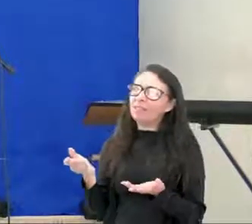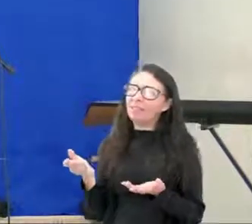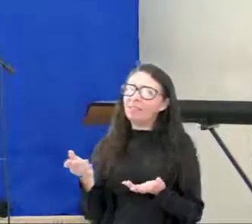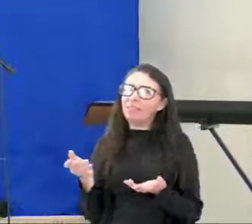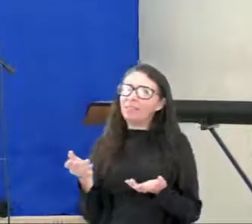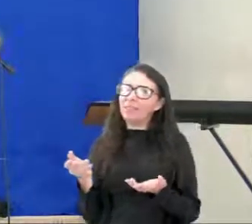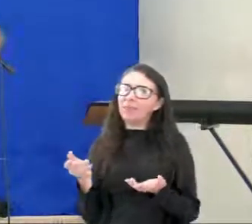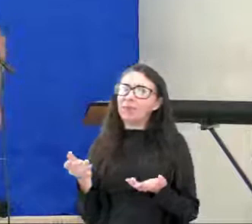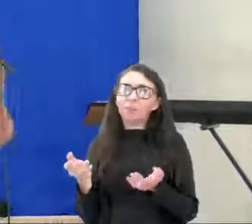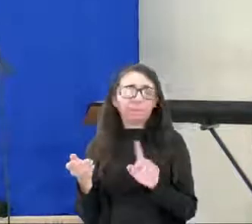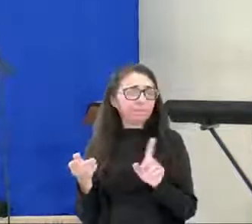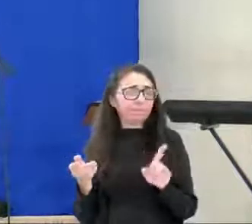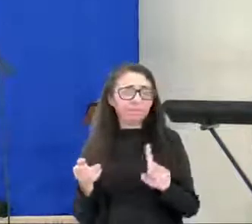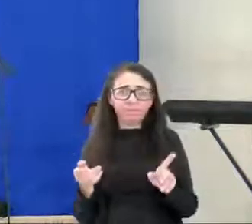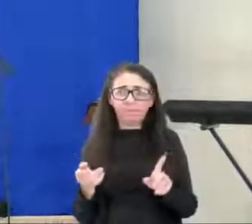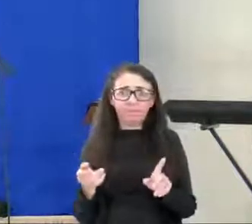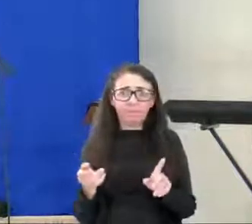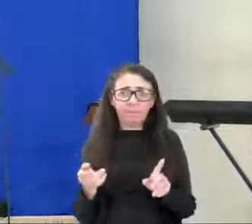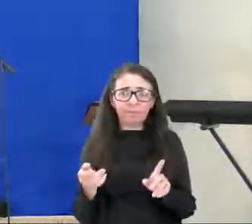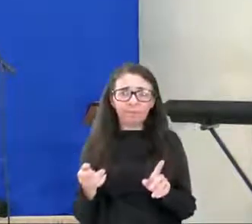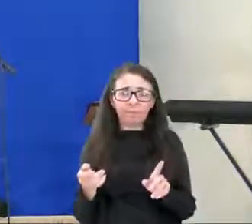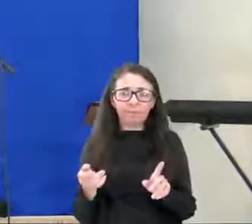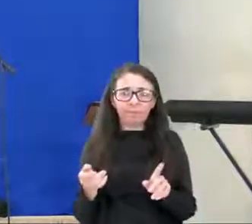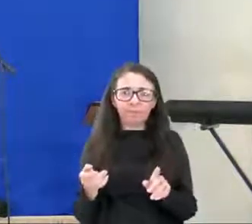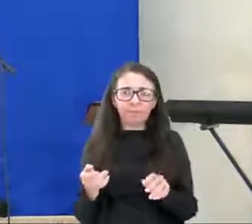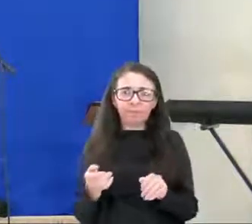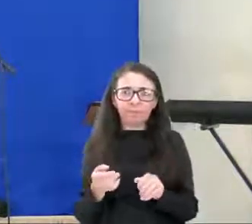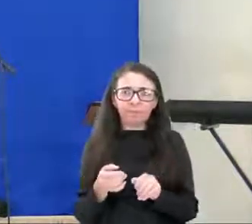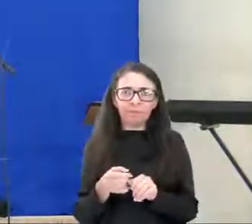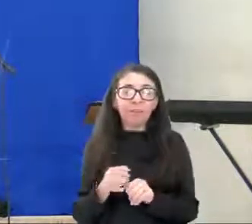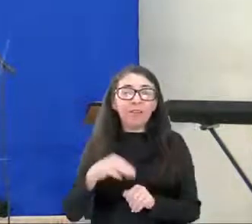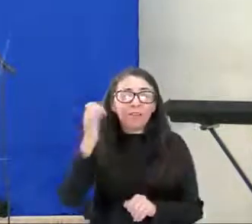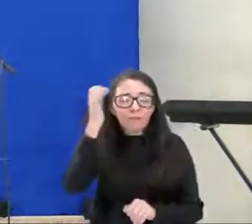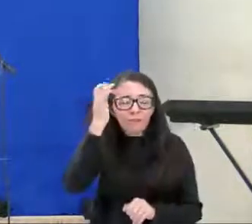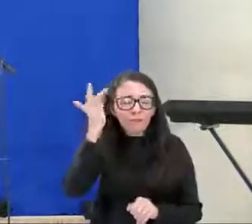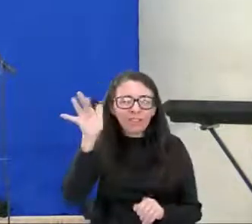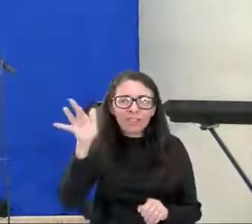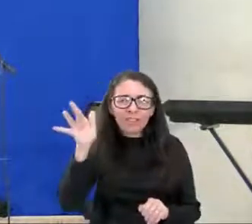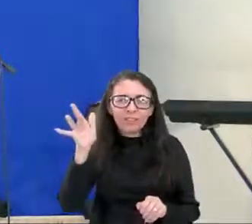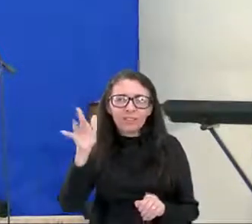mesmo pensamento que eu tenho. Mais fácil é falar.